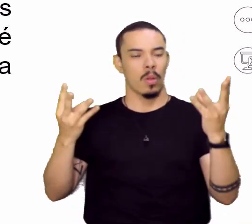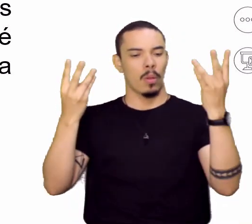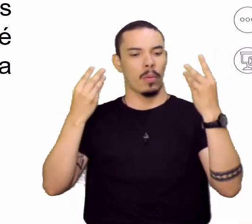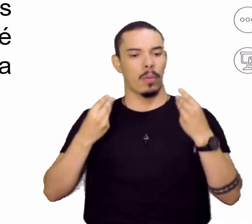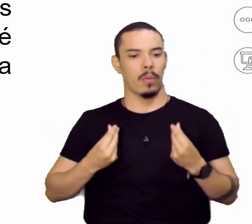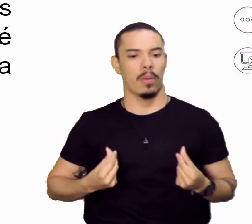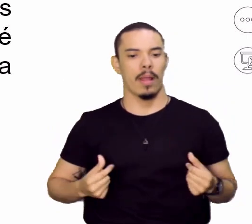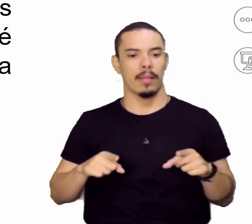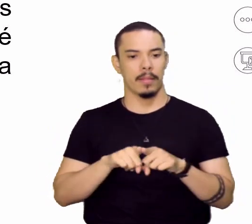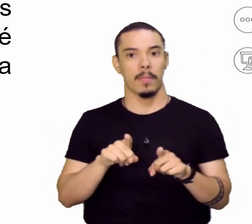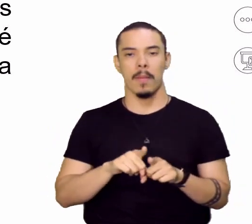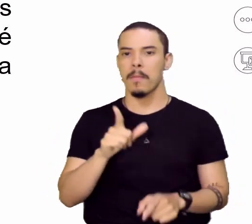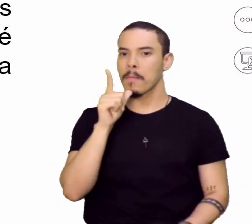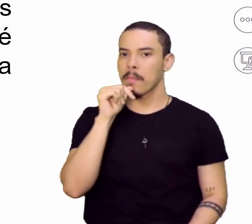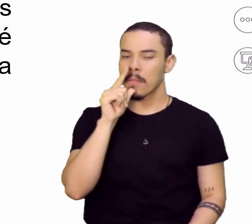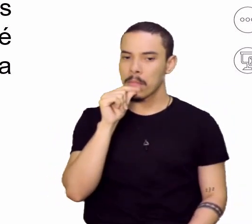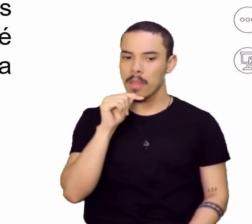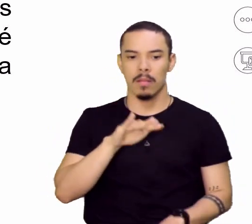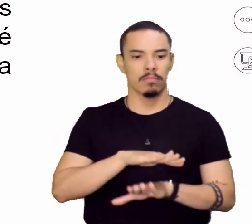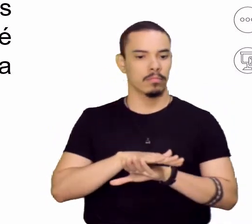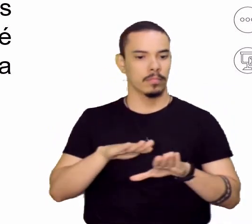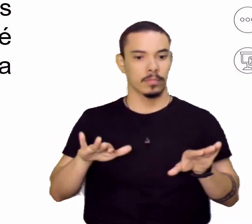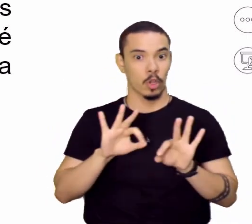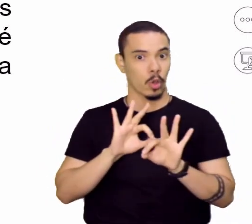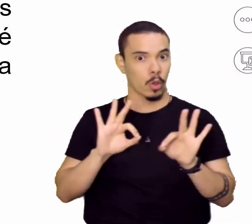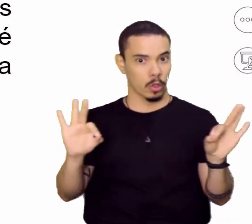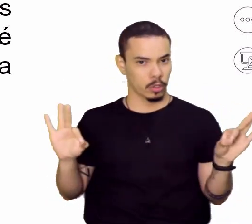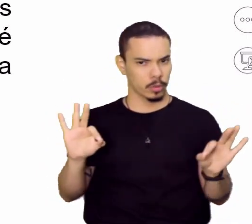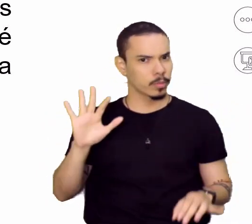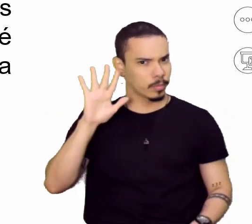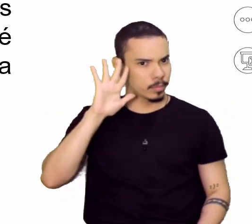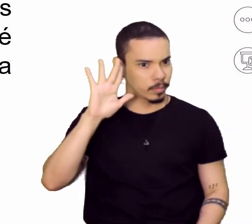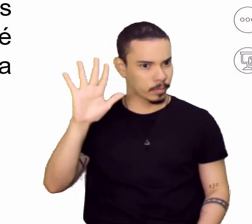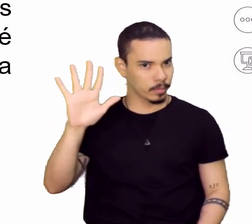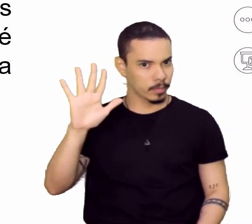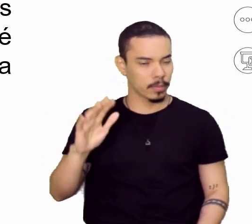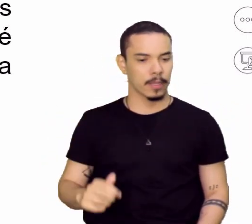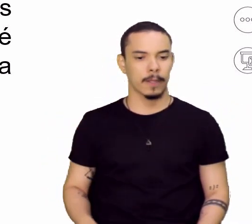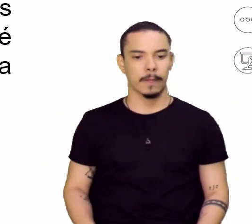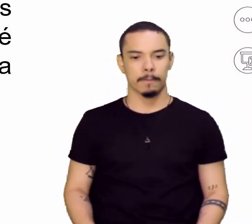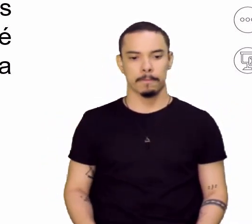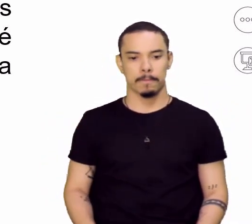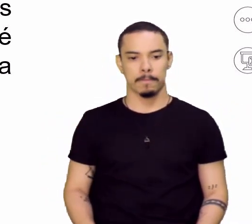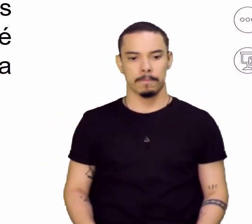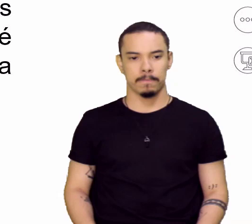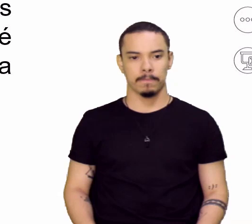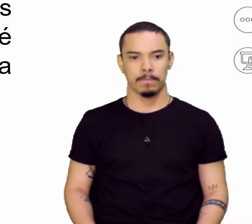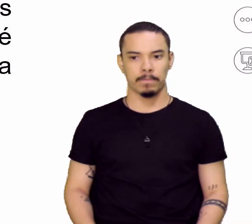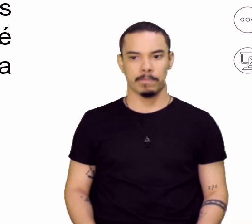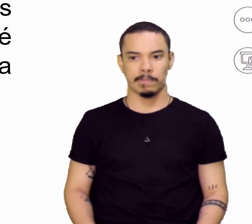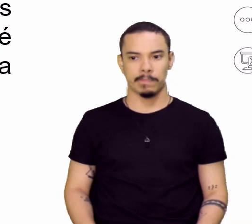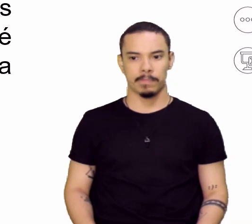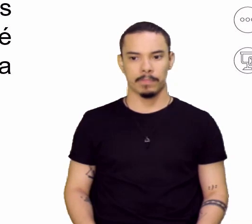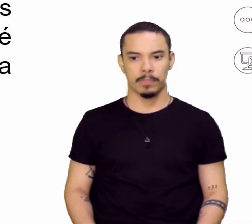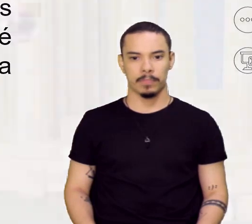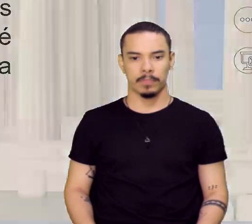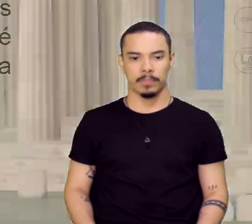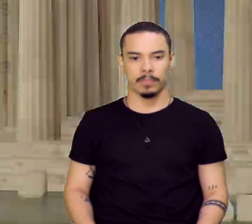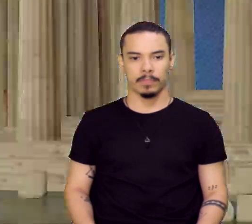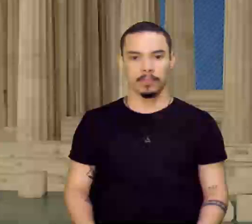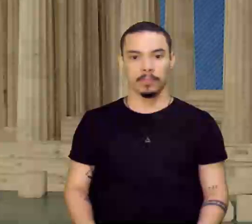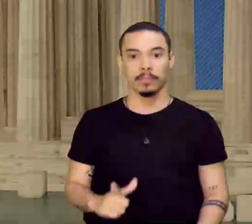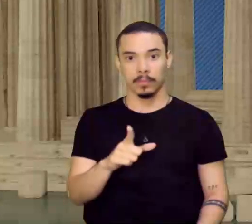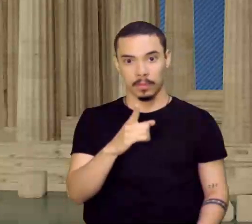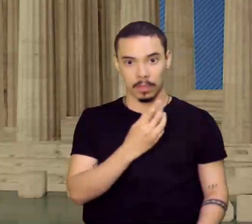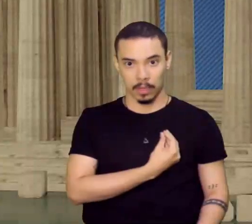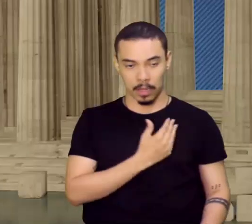para beber e assim por diante. Se imagina só, né? Você está aí em casa,